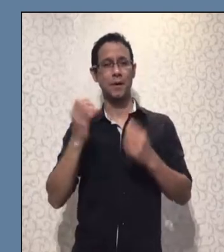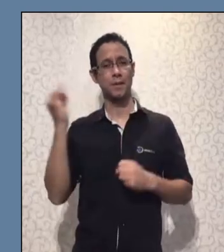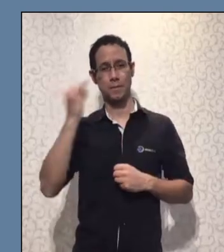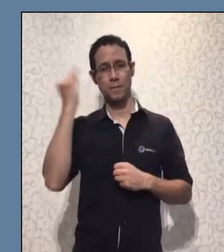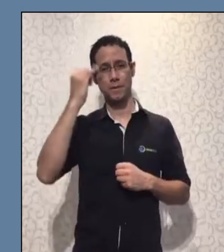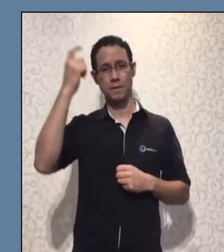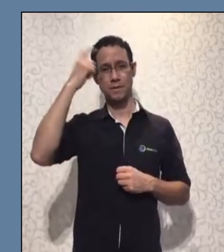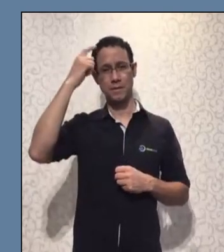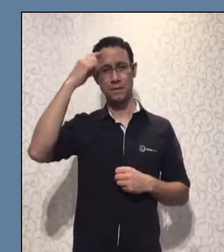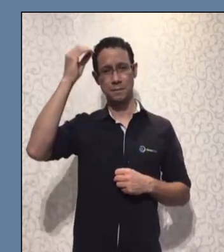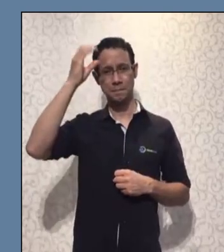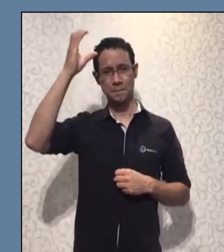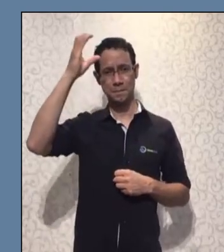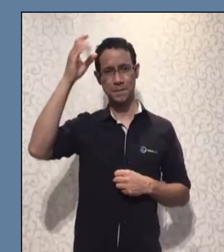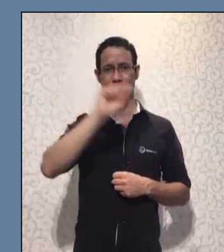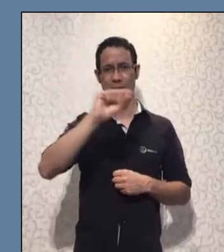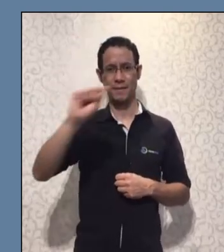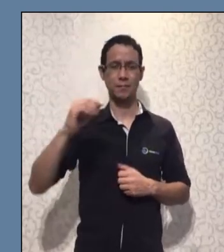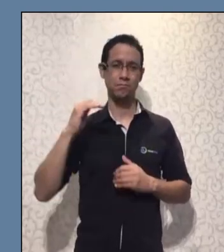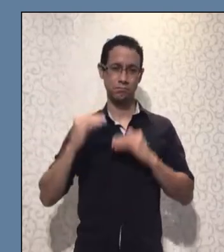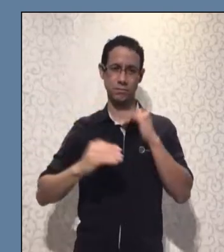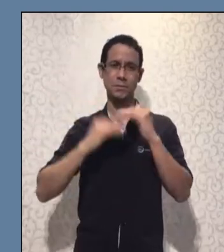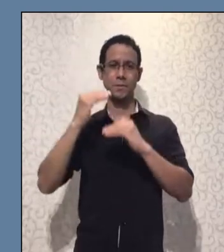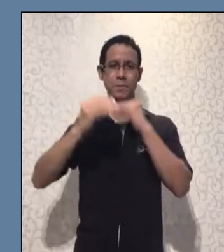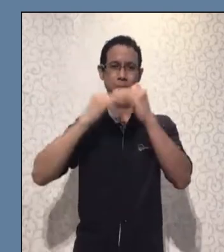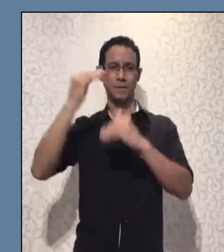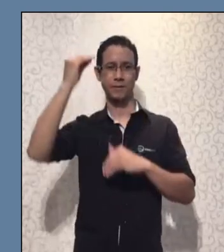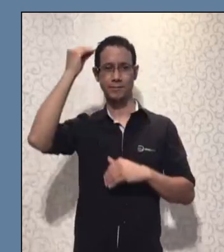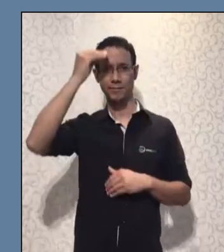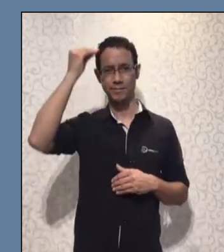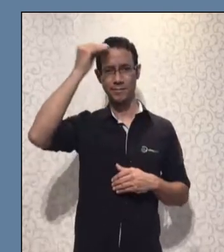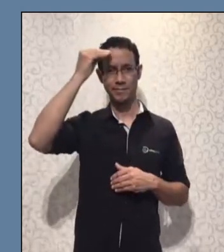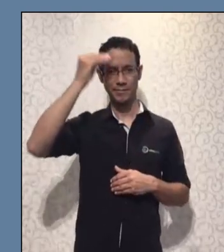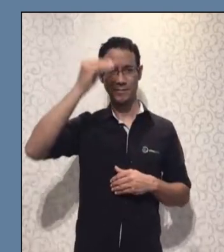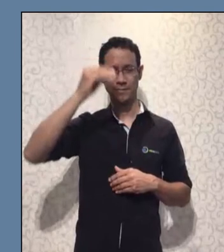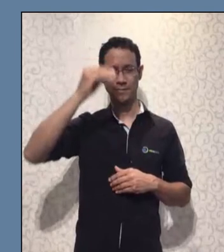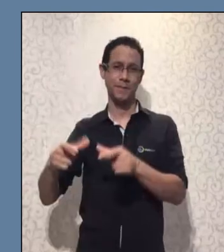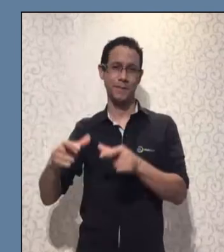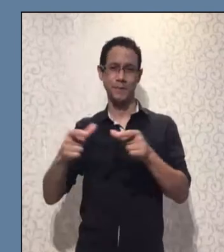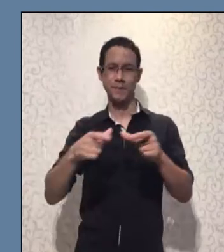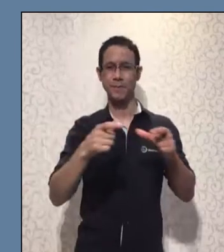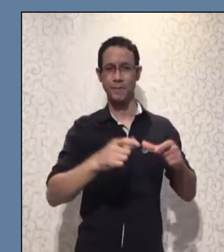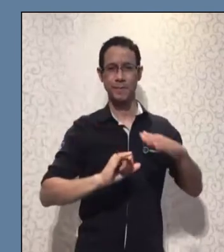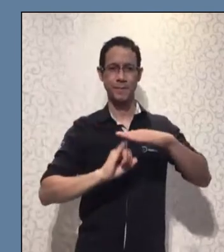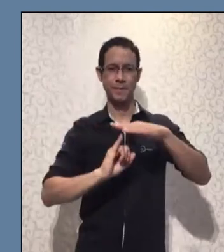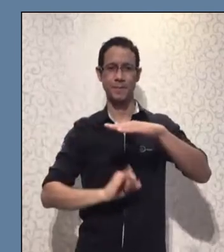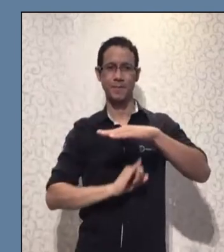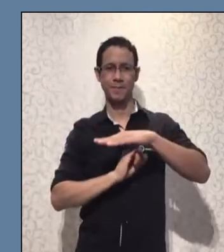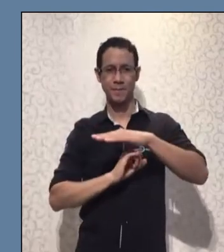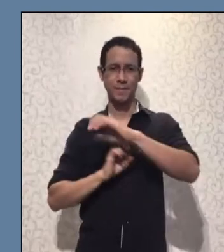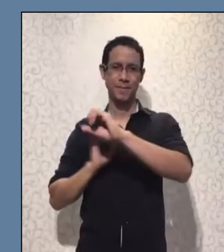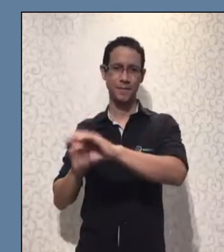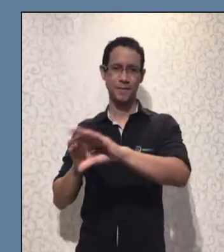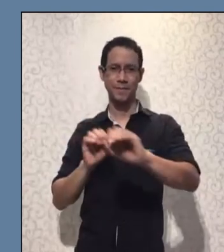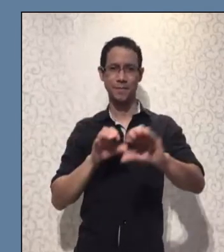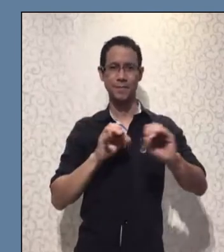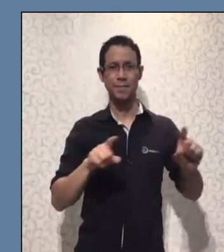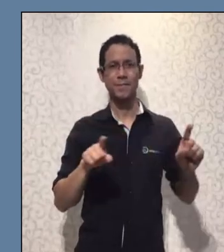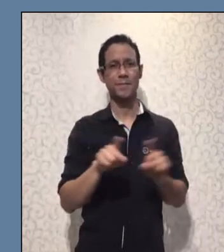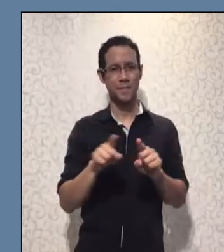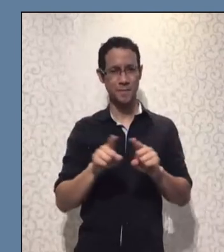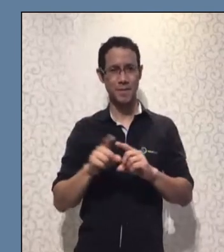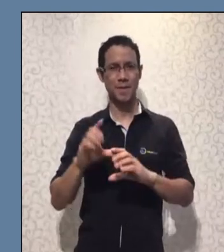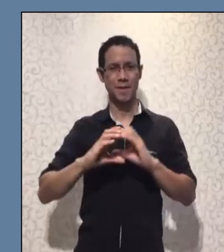que vocês desenvolveram e continuam desenvolvendo nas instituições e nas salas de aula que vocês coordenam. Então, foi um